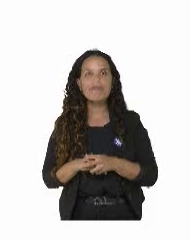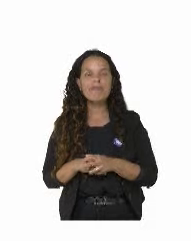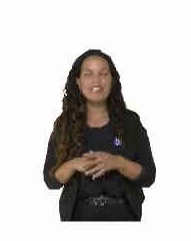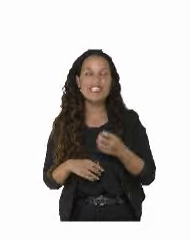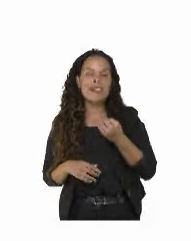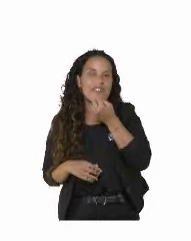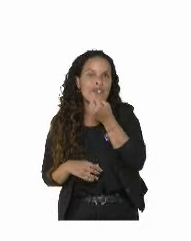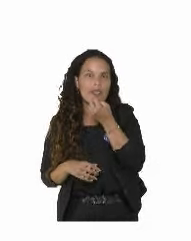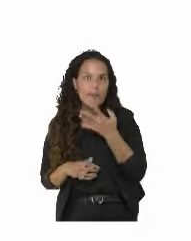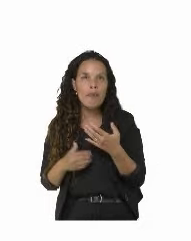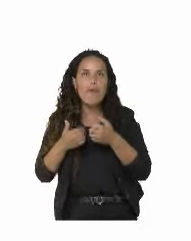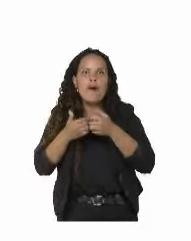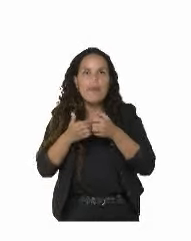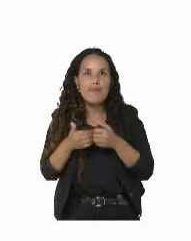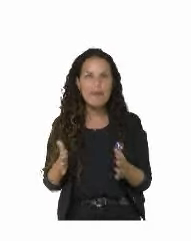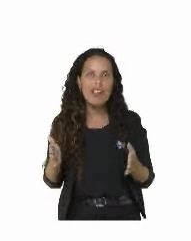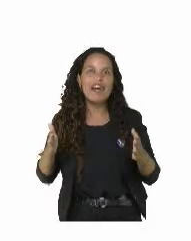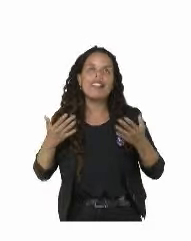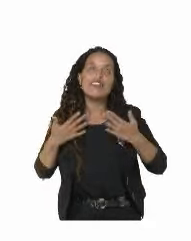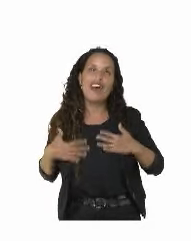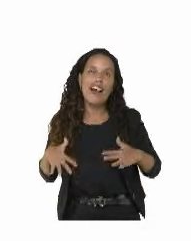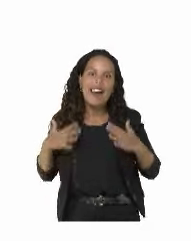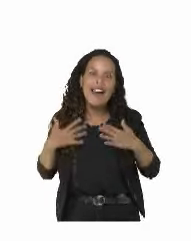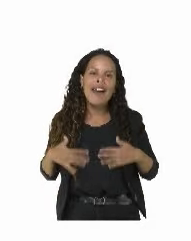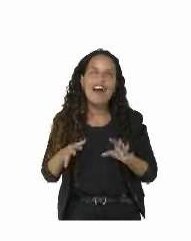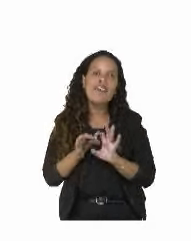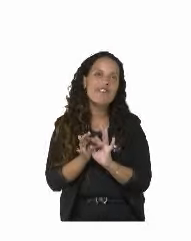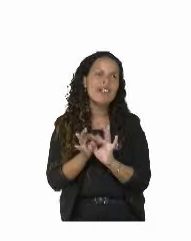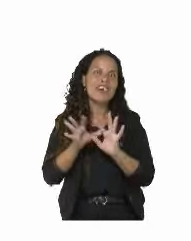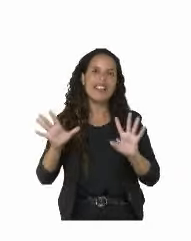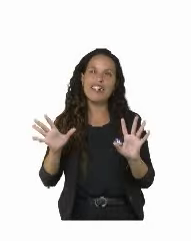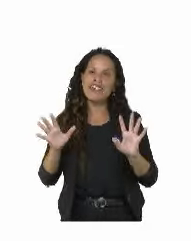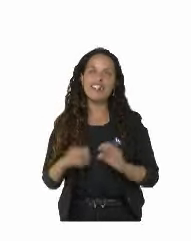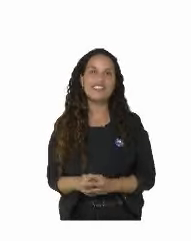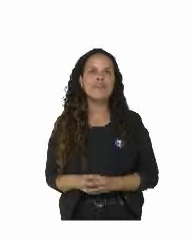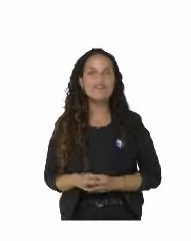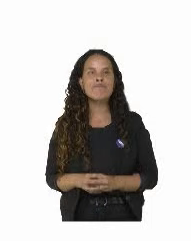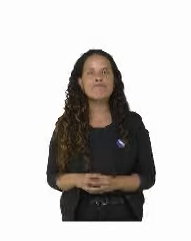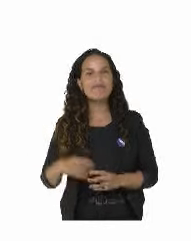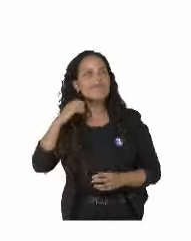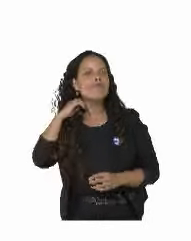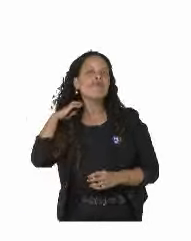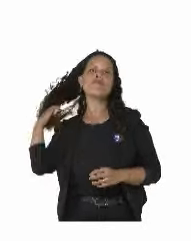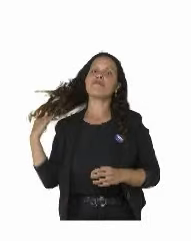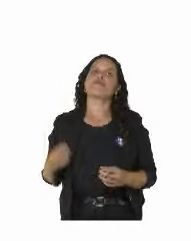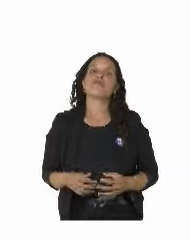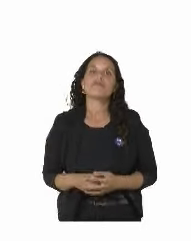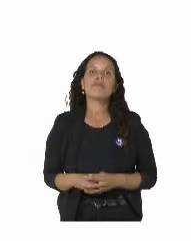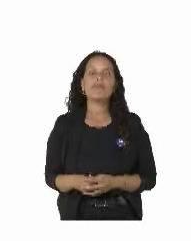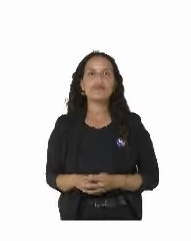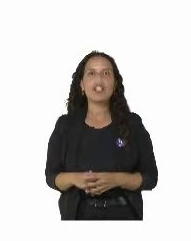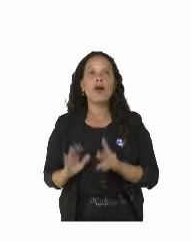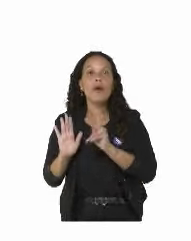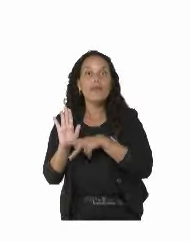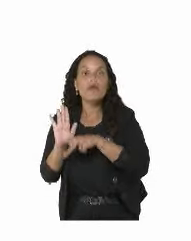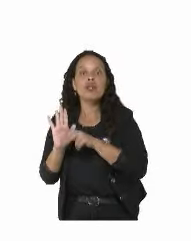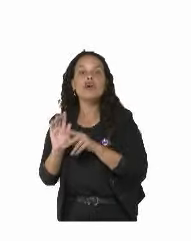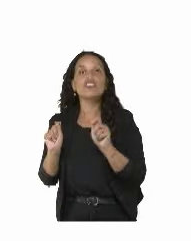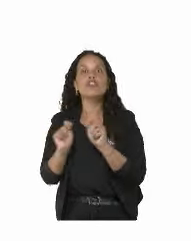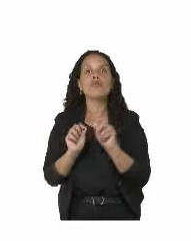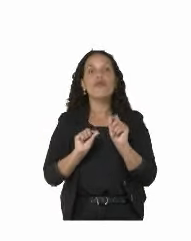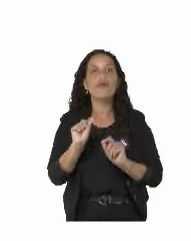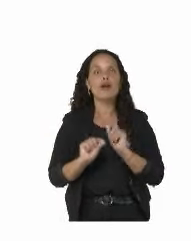Então, foi muito aberto, foi muito tranquilo, teve muita liberdade, né? Então, o que a gente fez nesse projeto? Eu experimentei